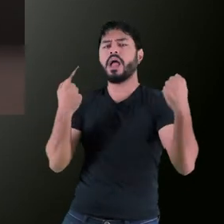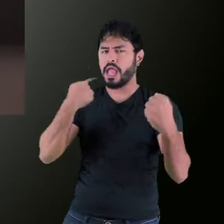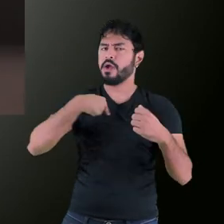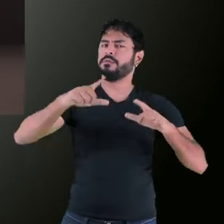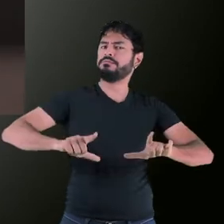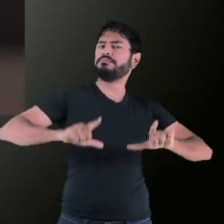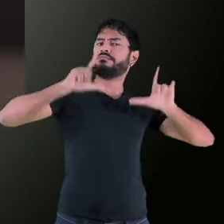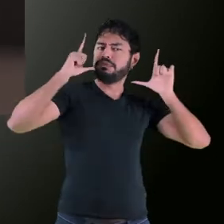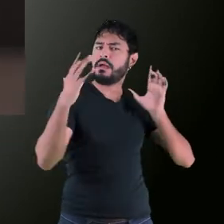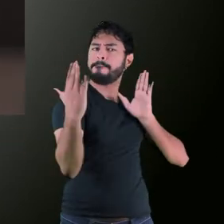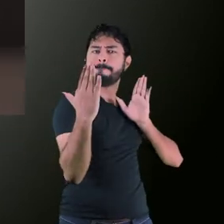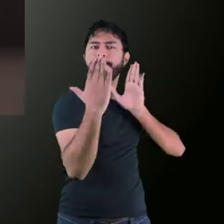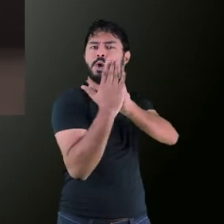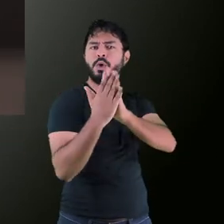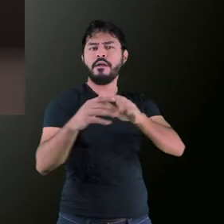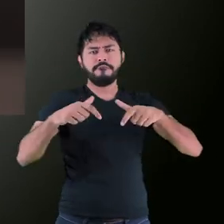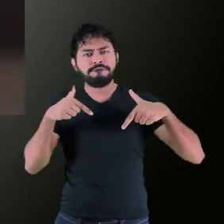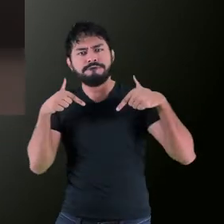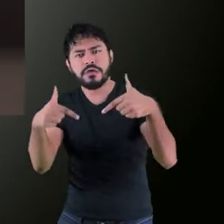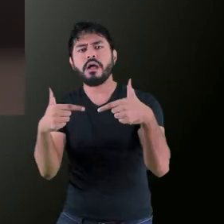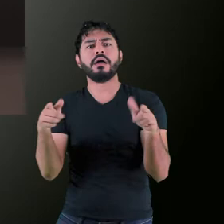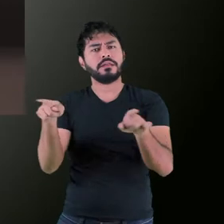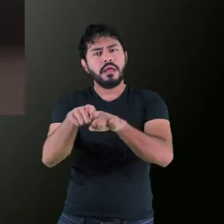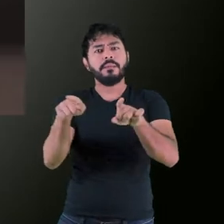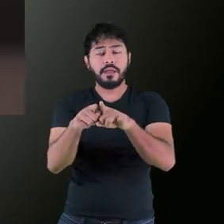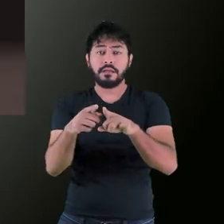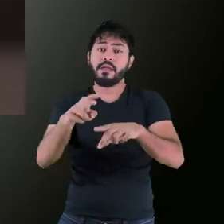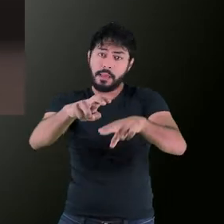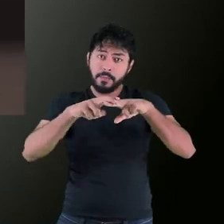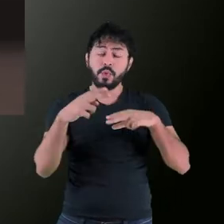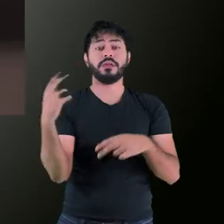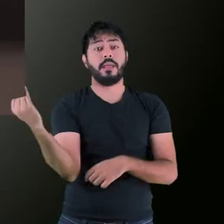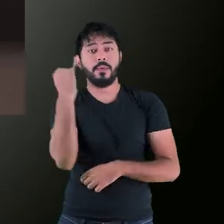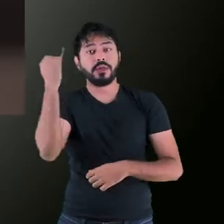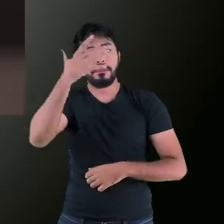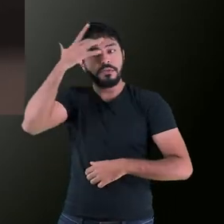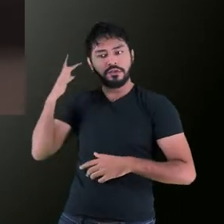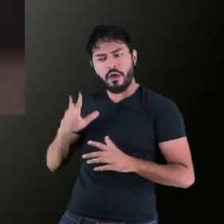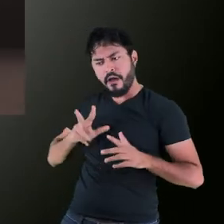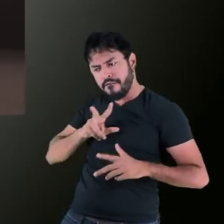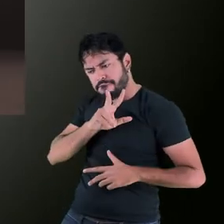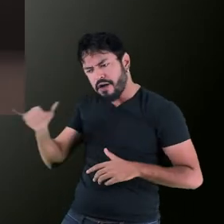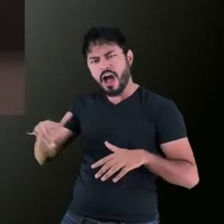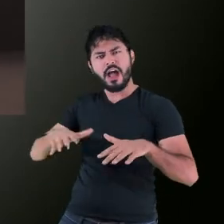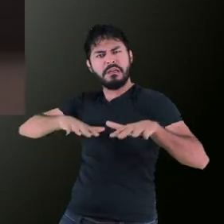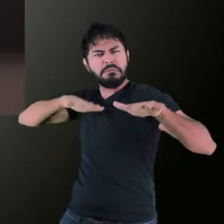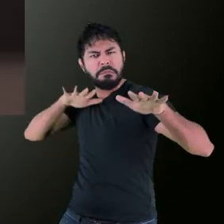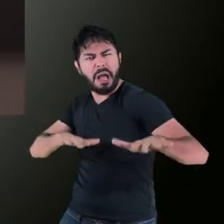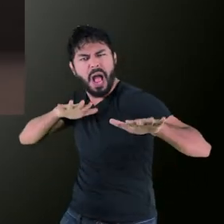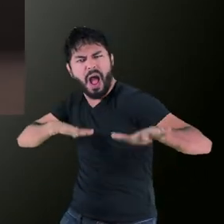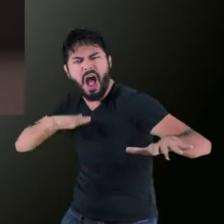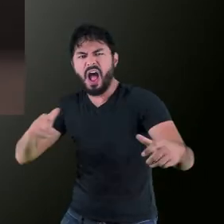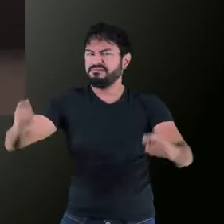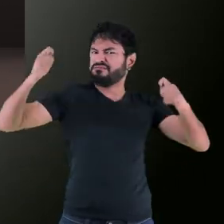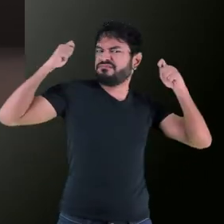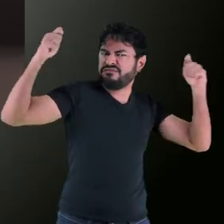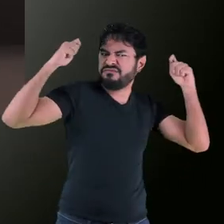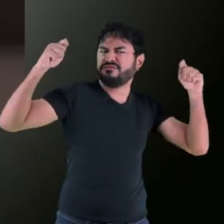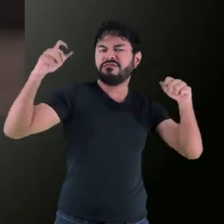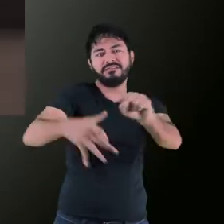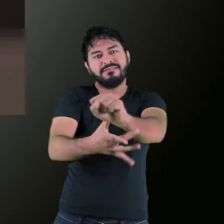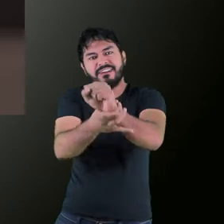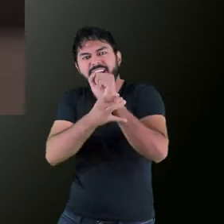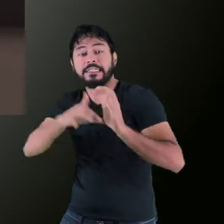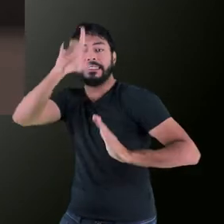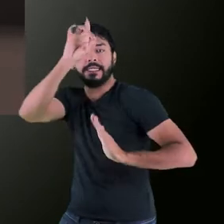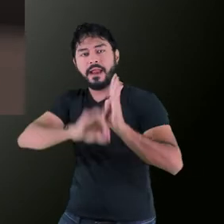mesmo. Eu acho que isso é importante, porque inclusive são essas pessoas que dão a cara a tapa, que vão para a rua, que levantam a bandeira, que garantem os nossos